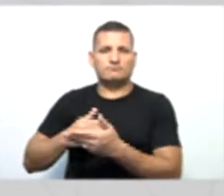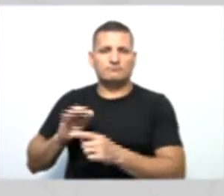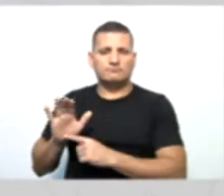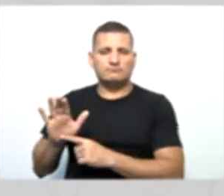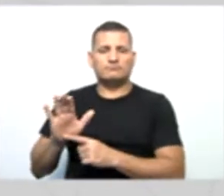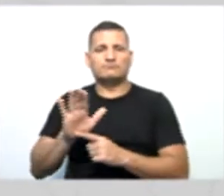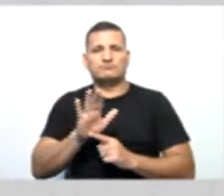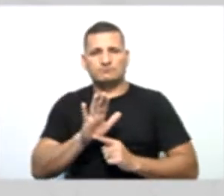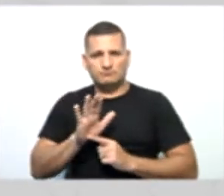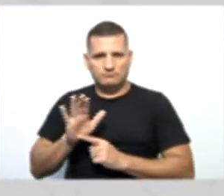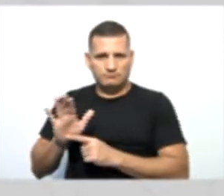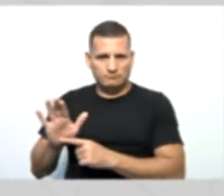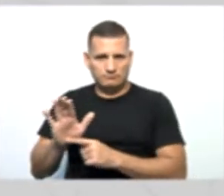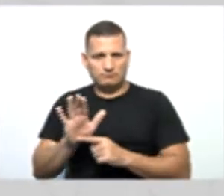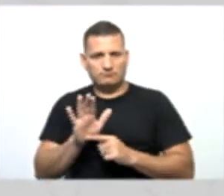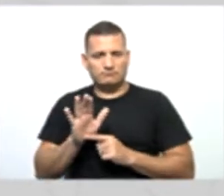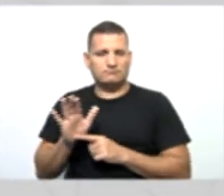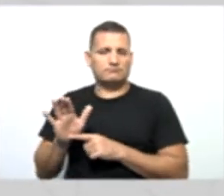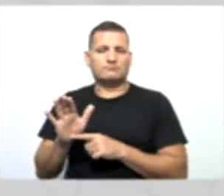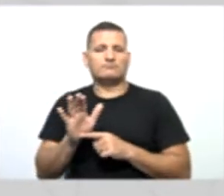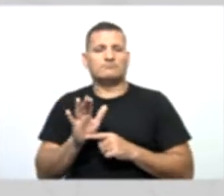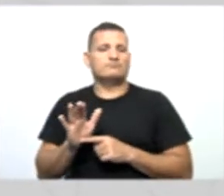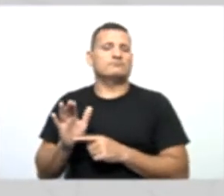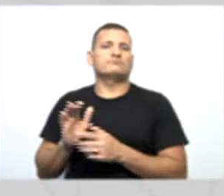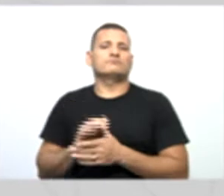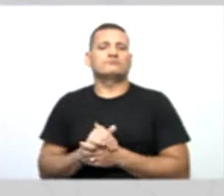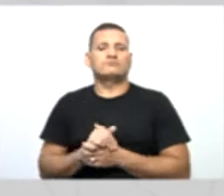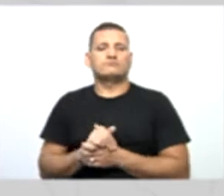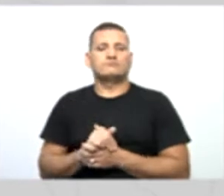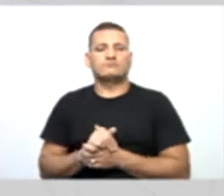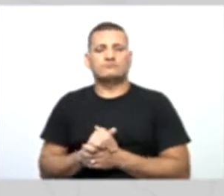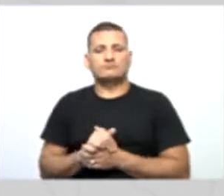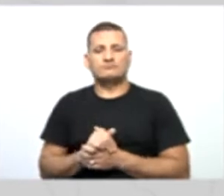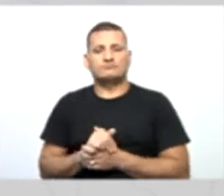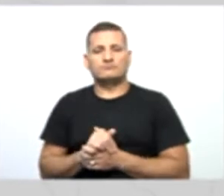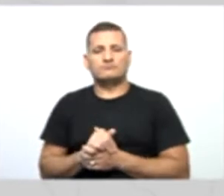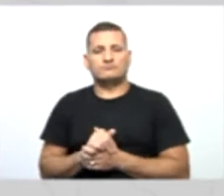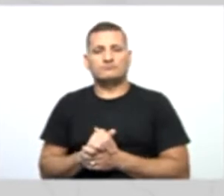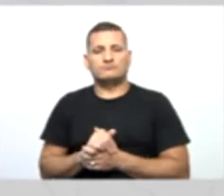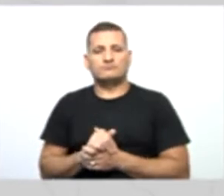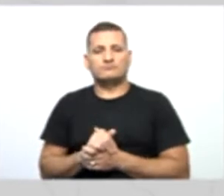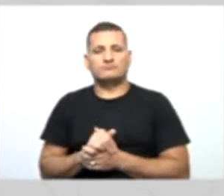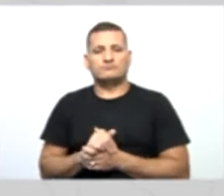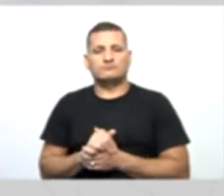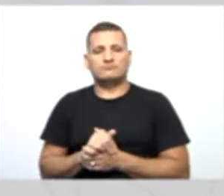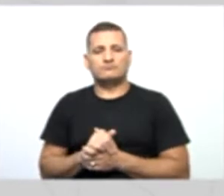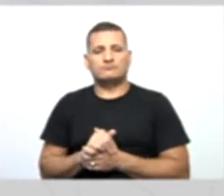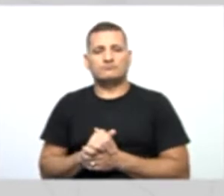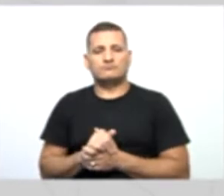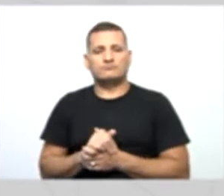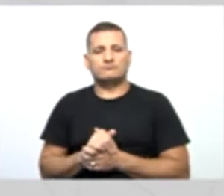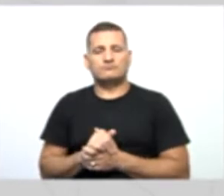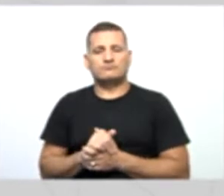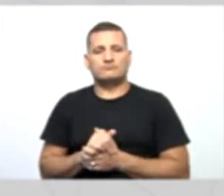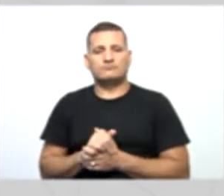cooperação e governança. Entre quem, gente? Entre esses